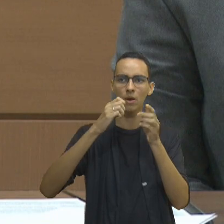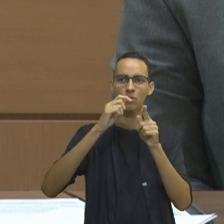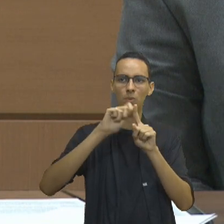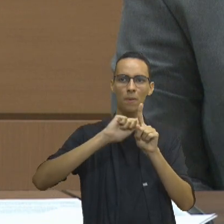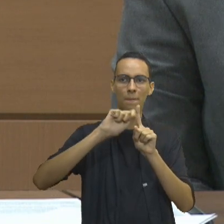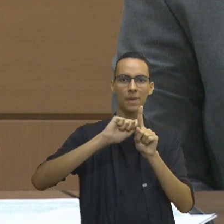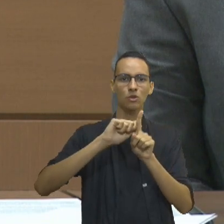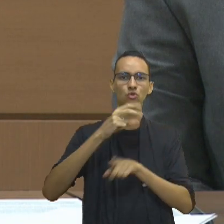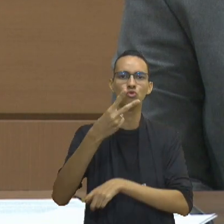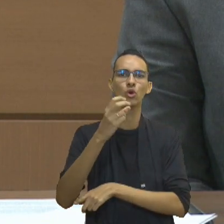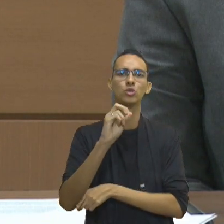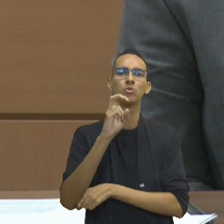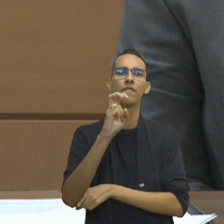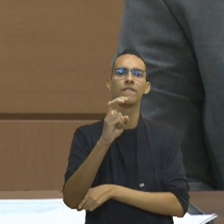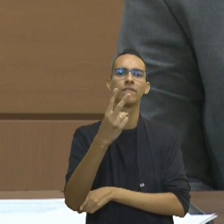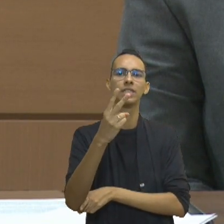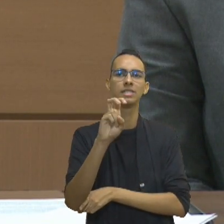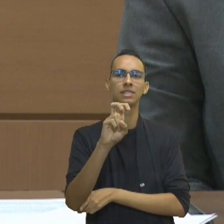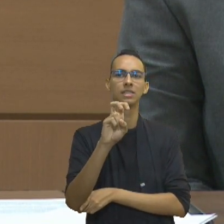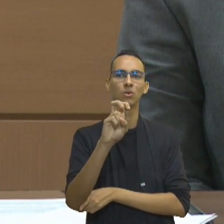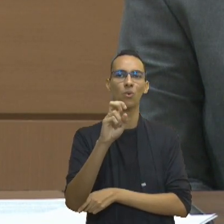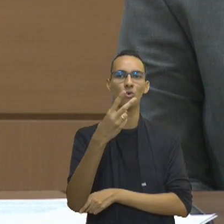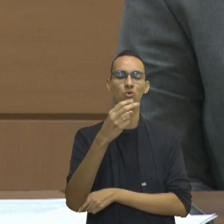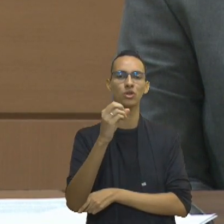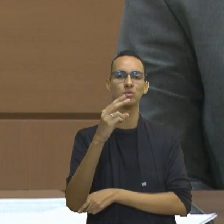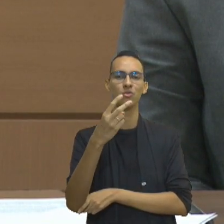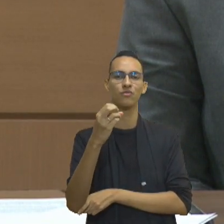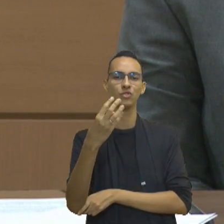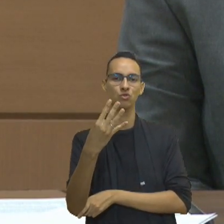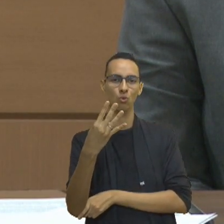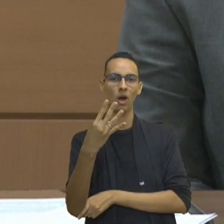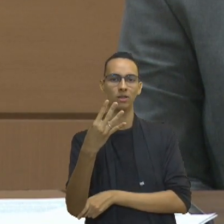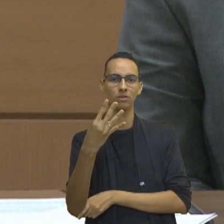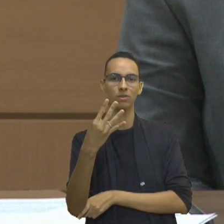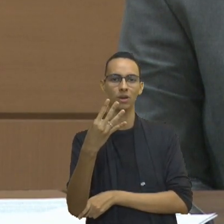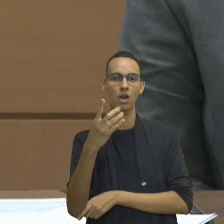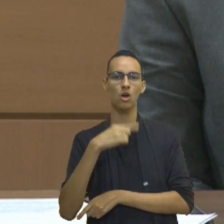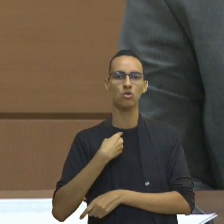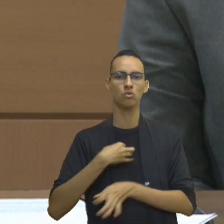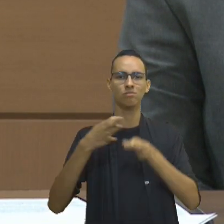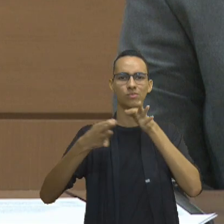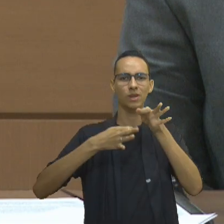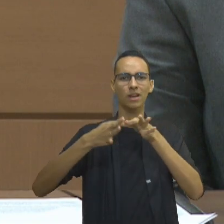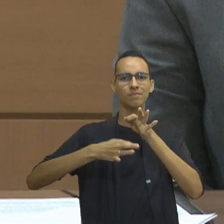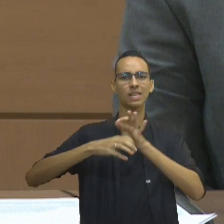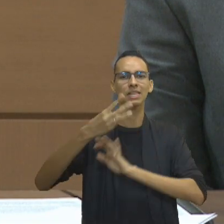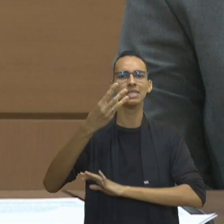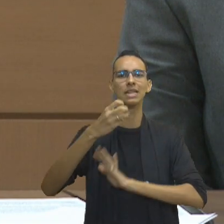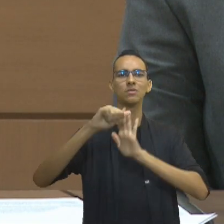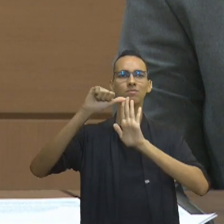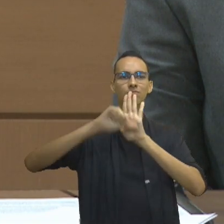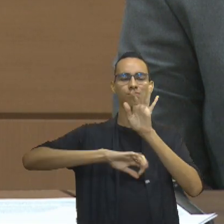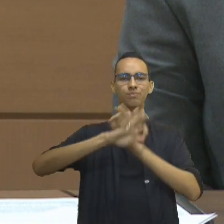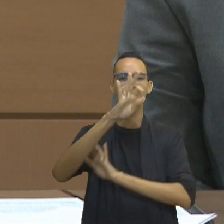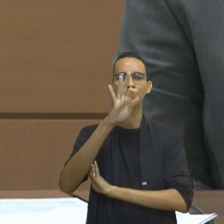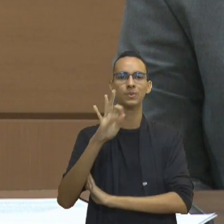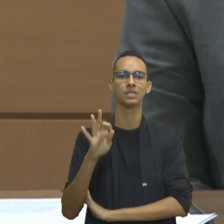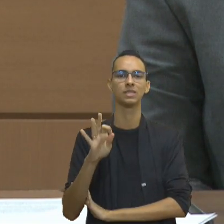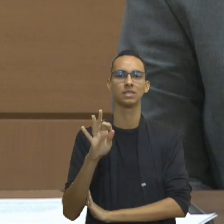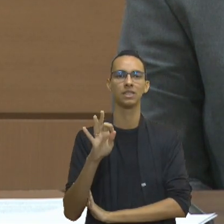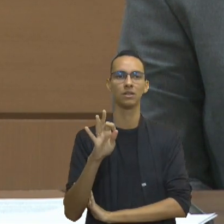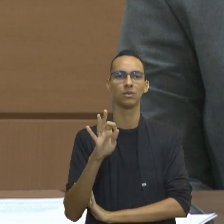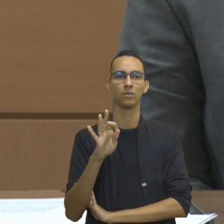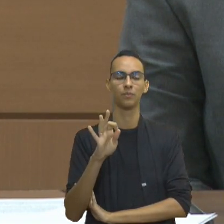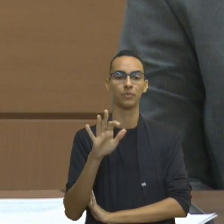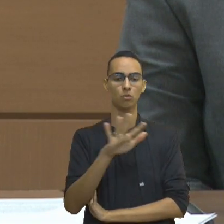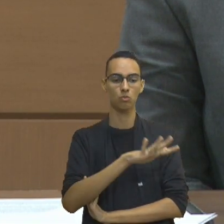mesmo período de 2024, verificamos uma redução de 13% nos registros de ocorrências em